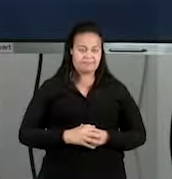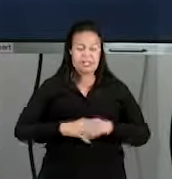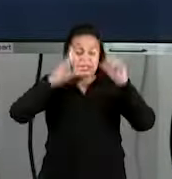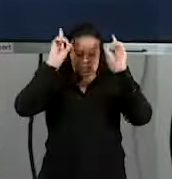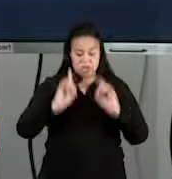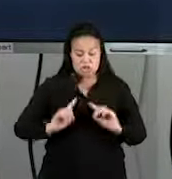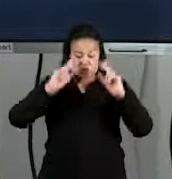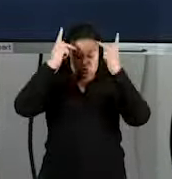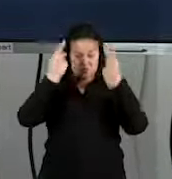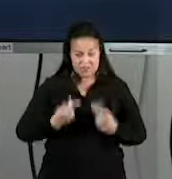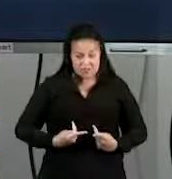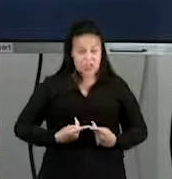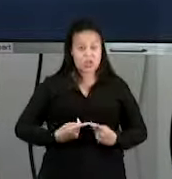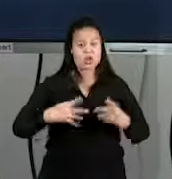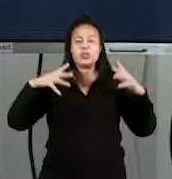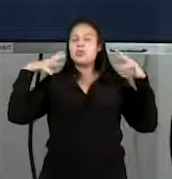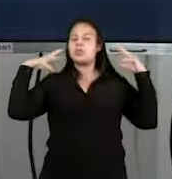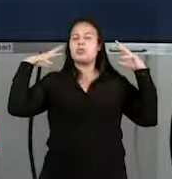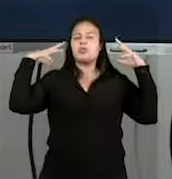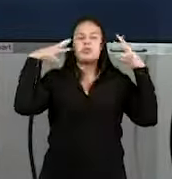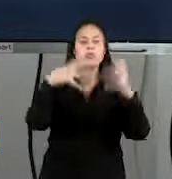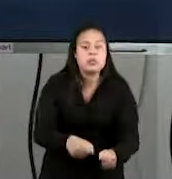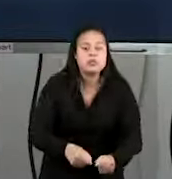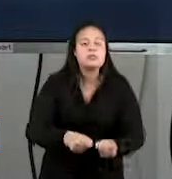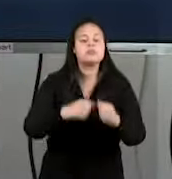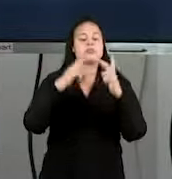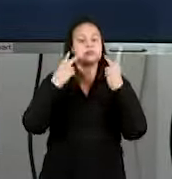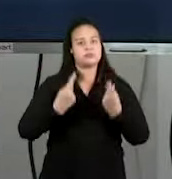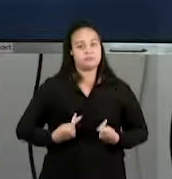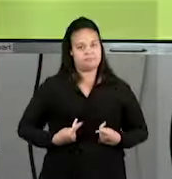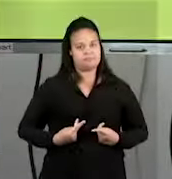humanos são para todos os seres humanos.